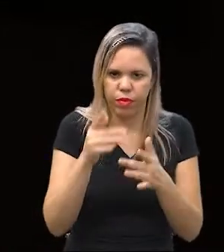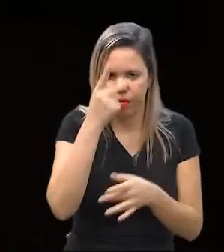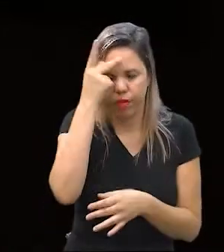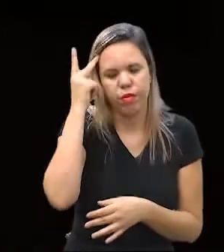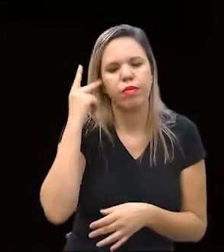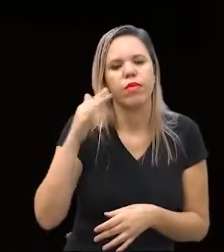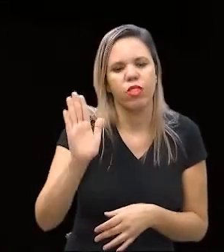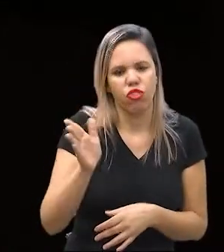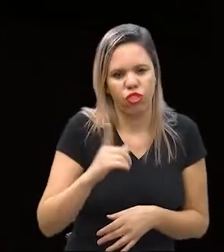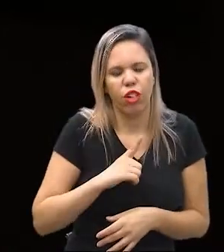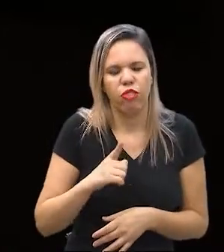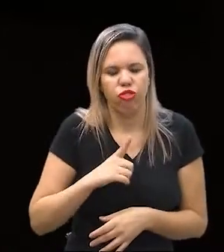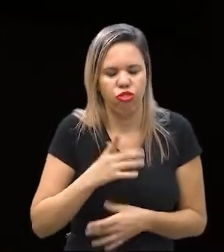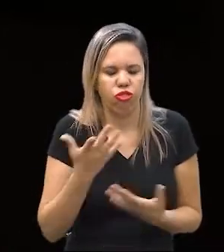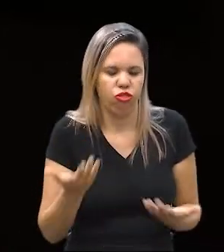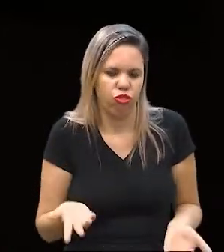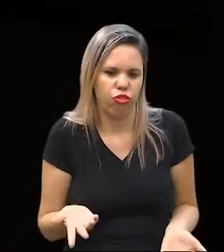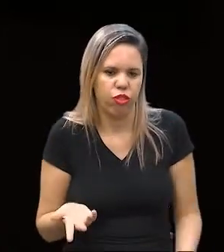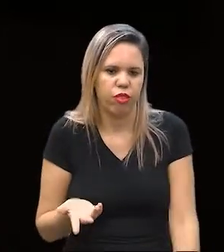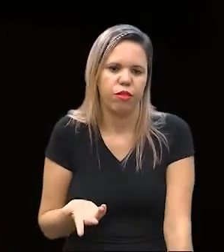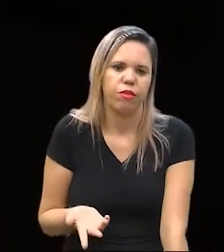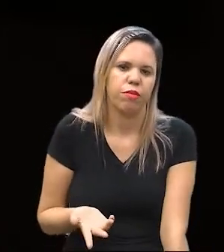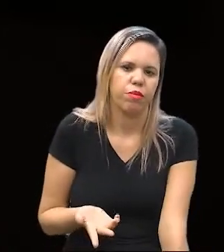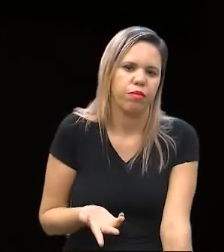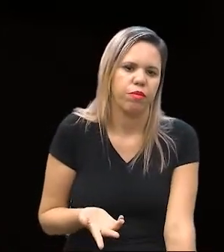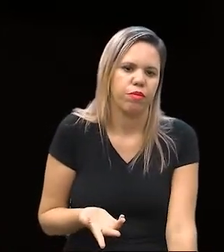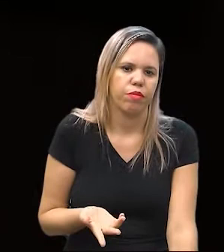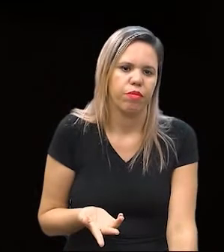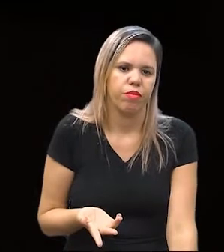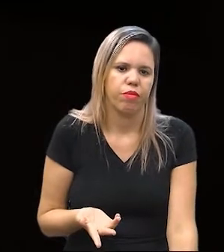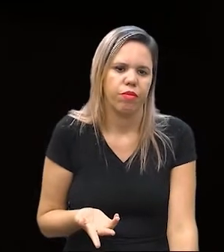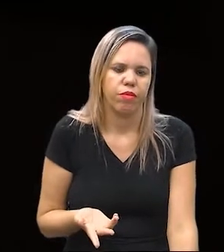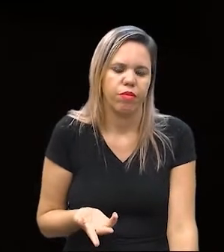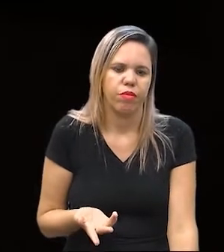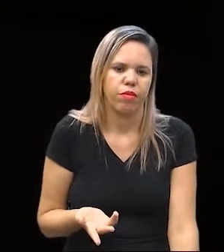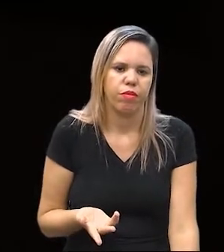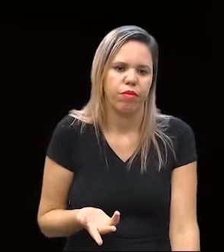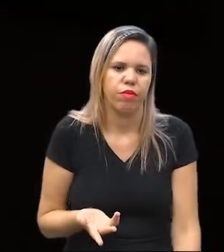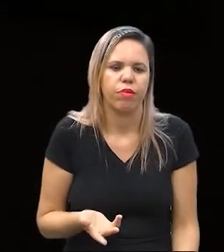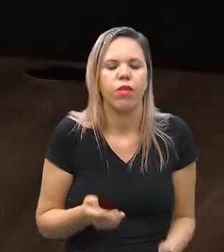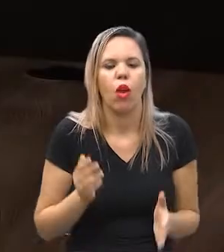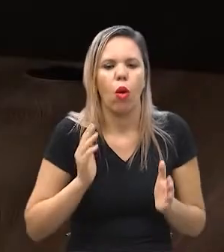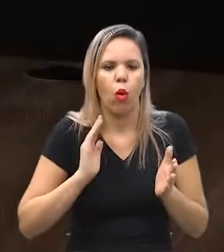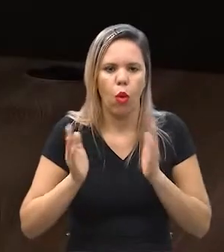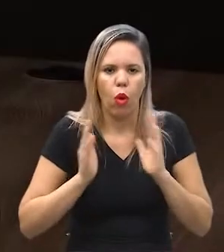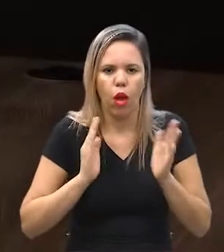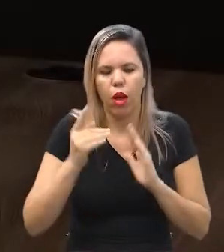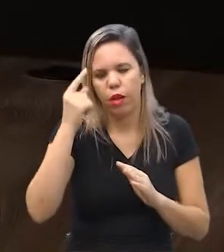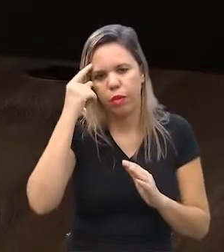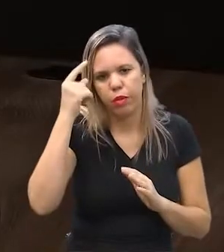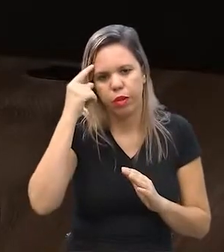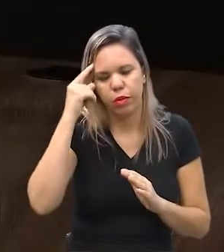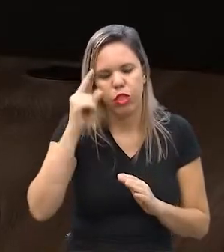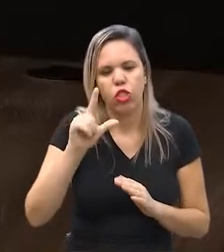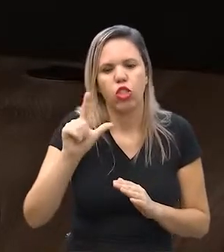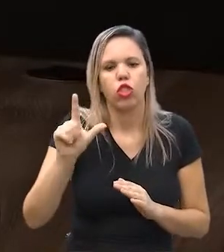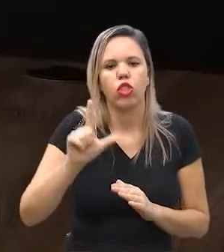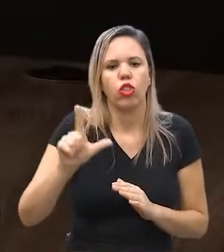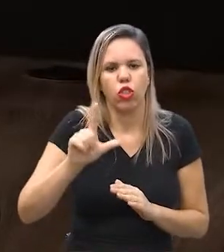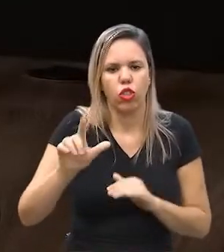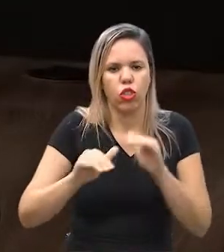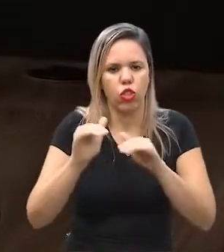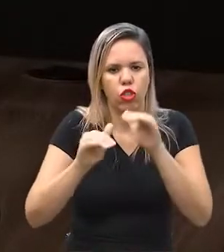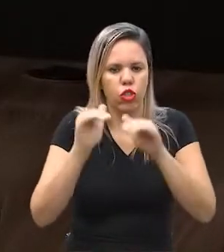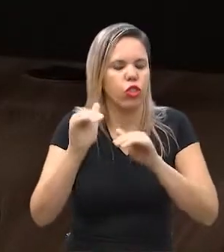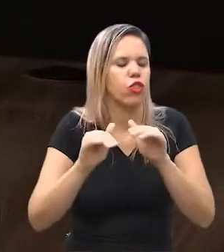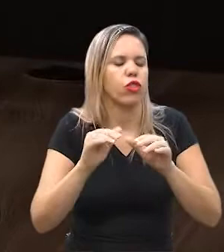pessoais. Sim. Sim, Exatamente. E dali mas foi aí, expandindo. esse transporte, vocês também pensam em toda essa logística,